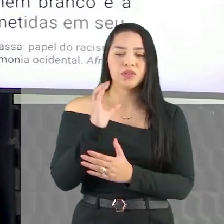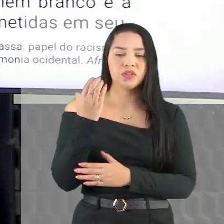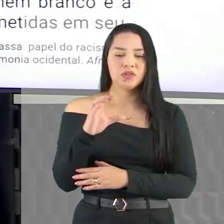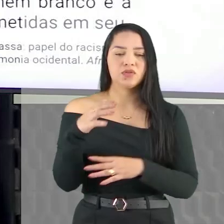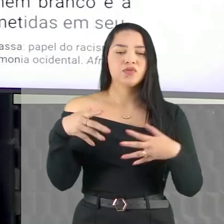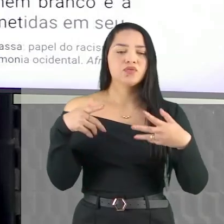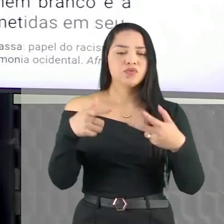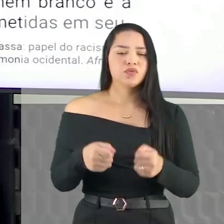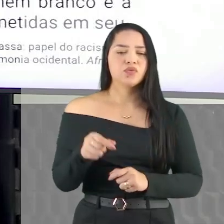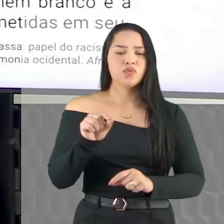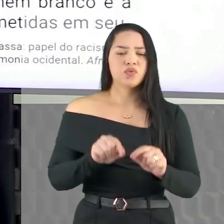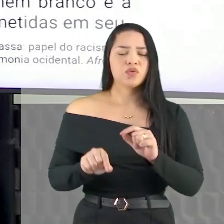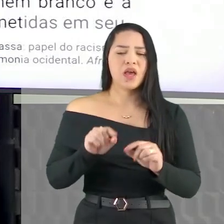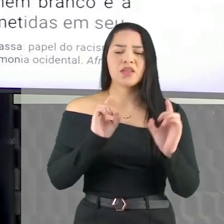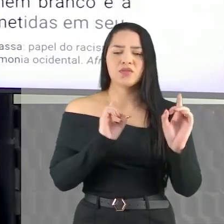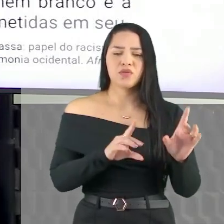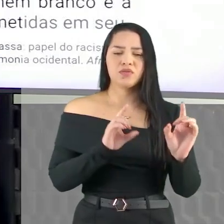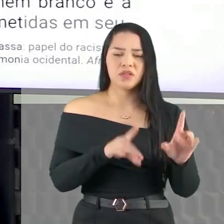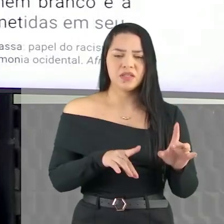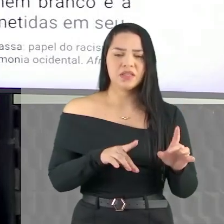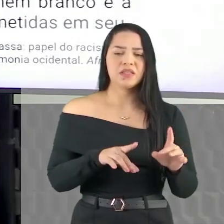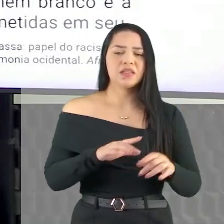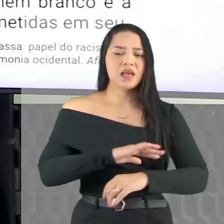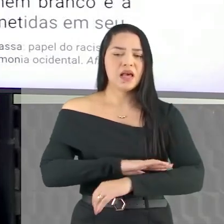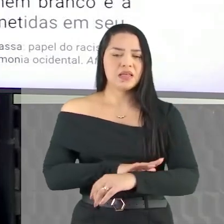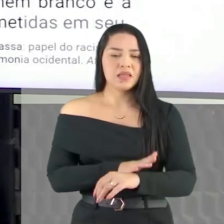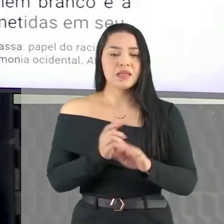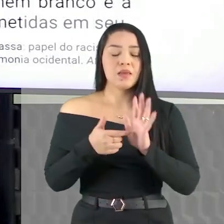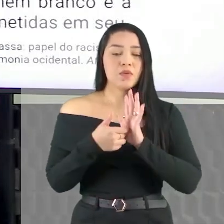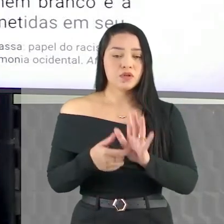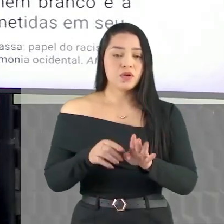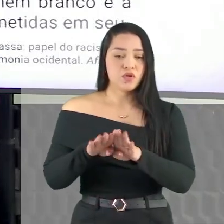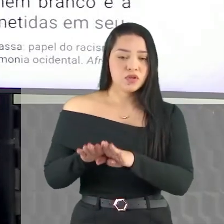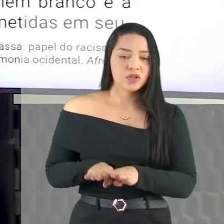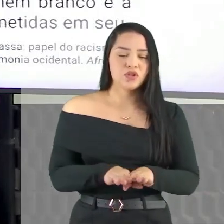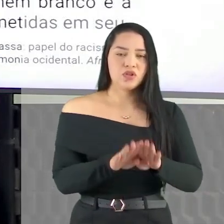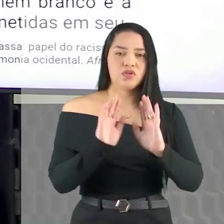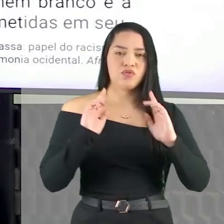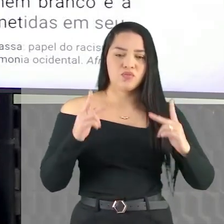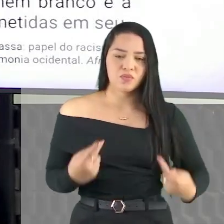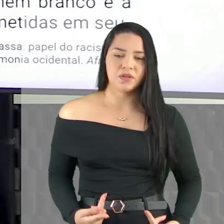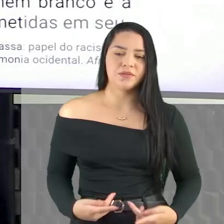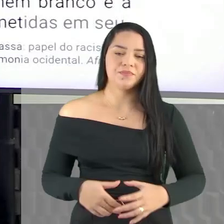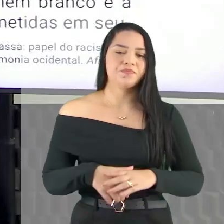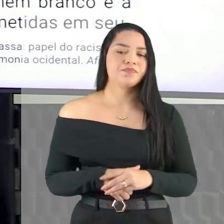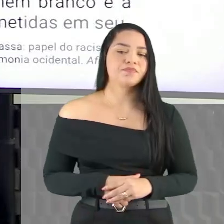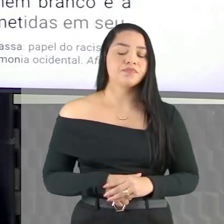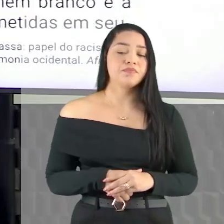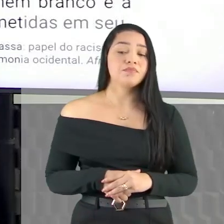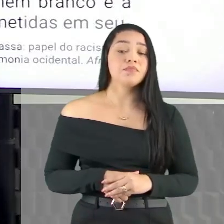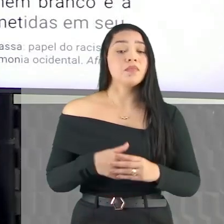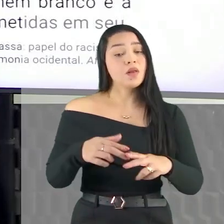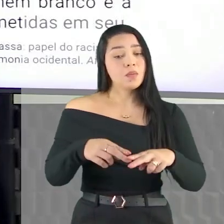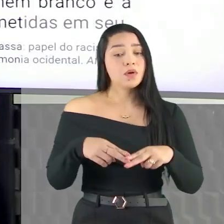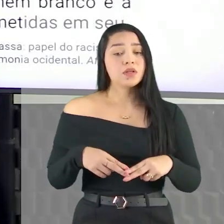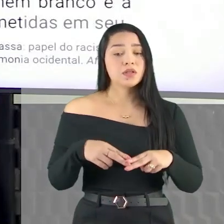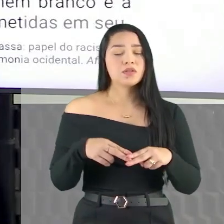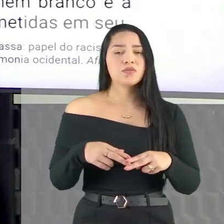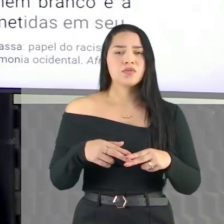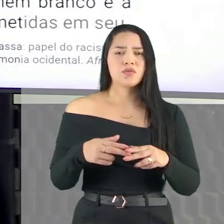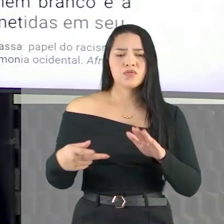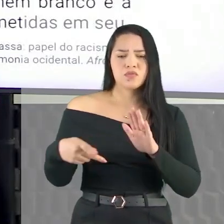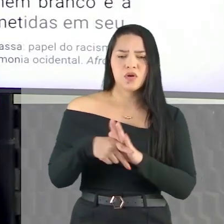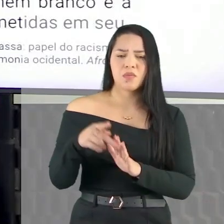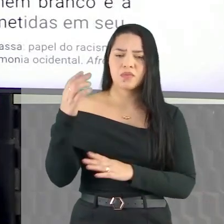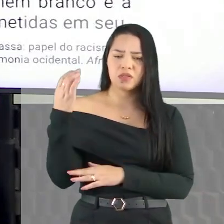todo o mundo que desqualificaram as doutrinas racistas e demonstraram a unidade do gênero humano. Desde então, a maioria dos